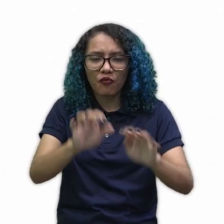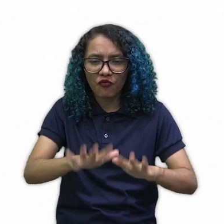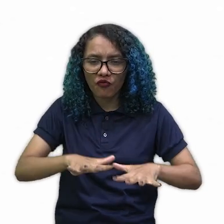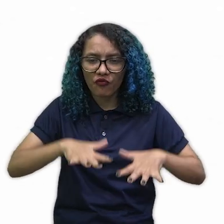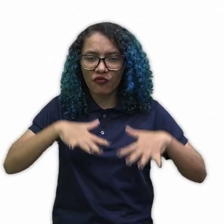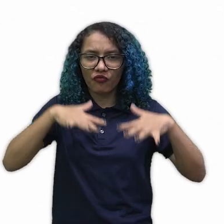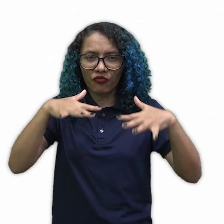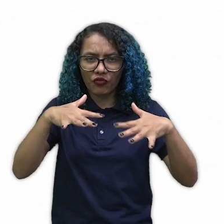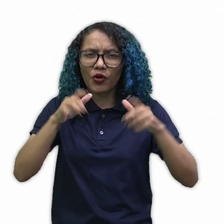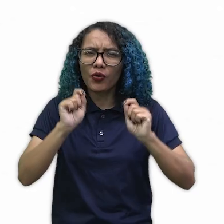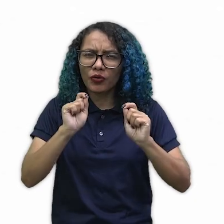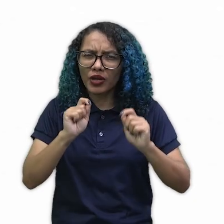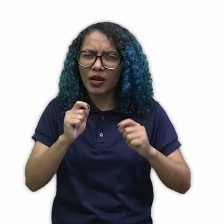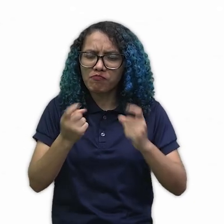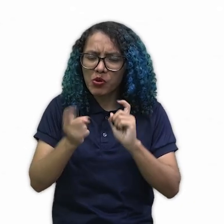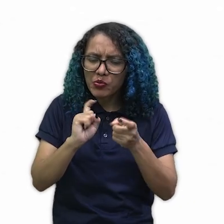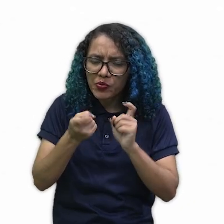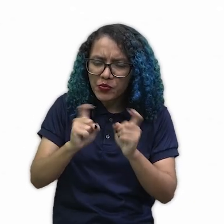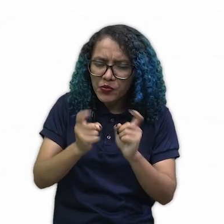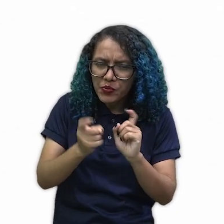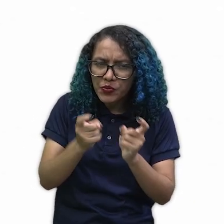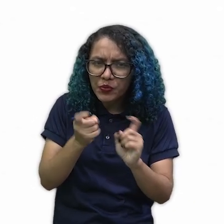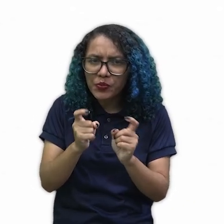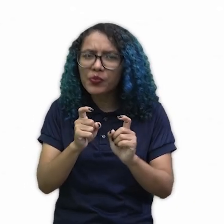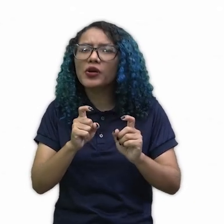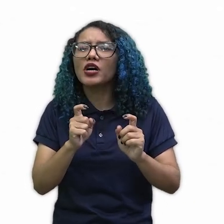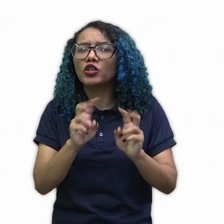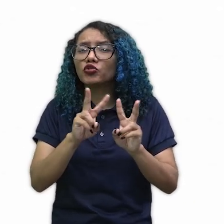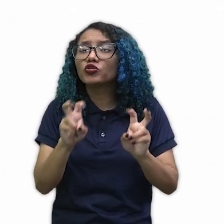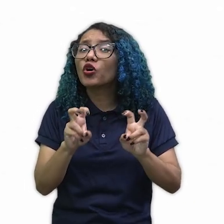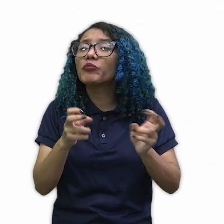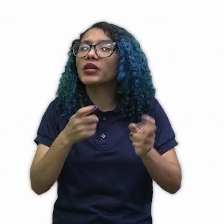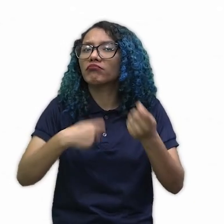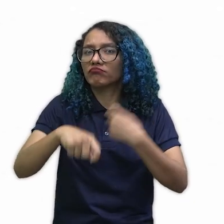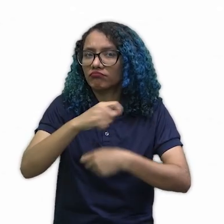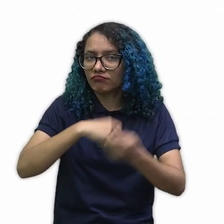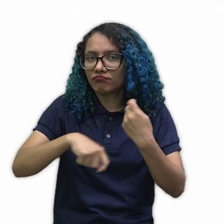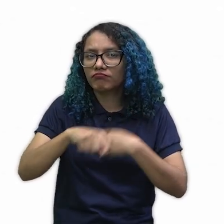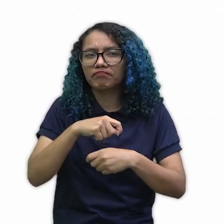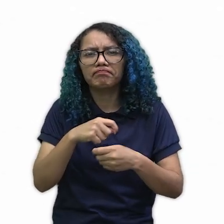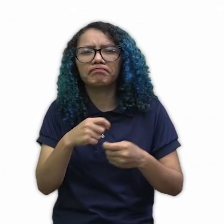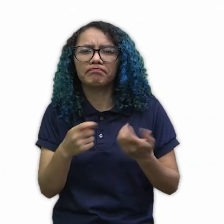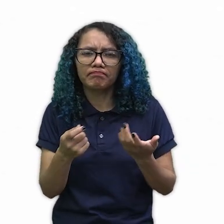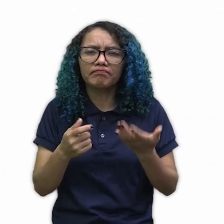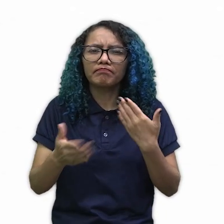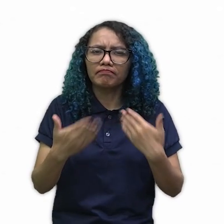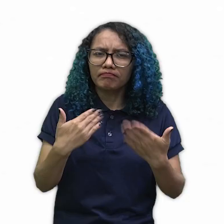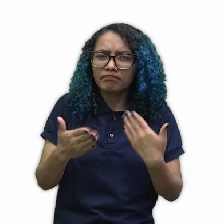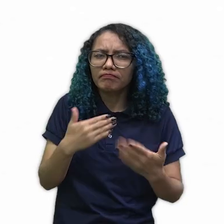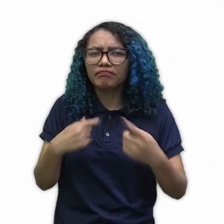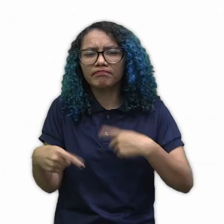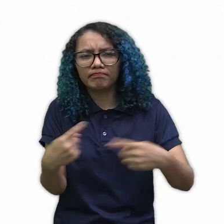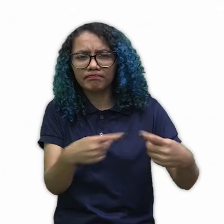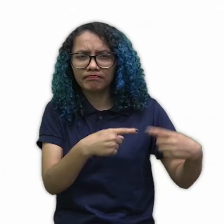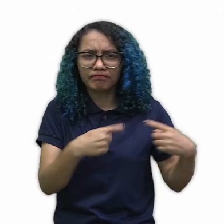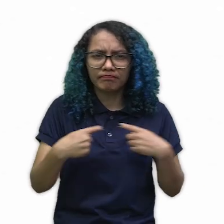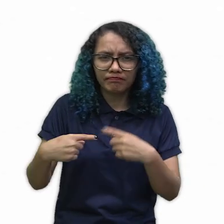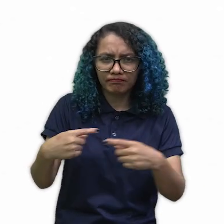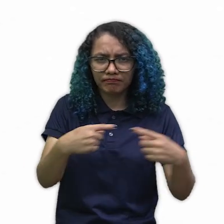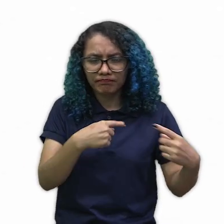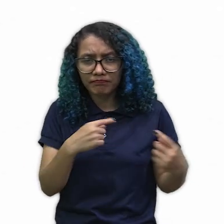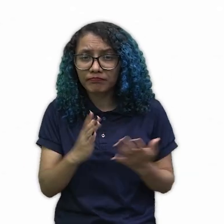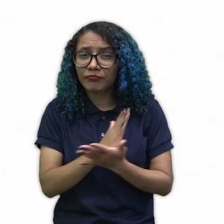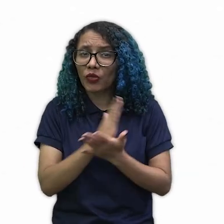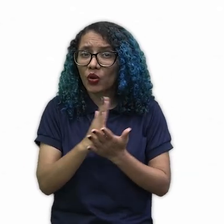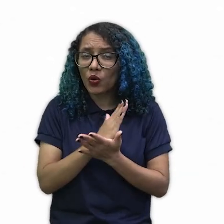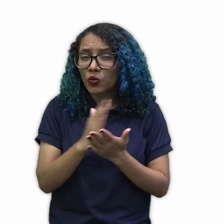quê? Negociações comerciais e, a partir disso, resolver ali possíveis